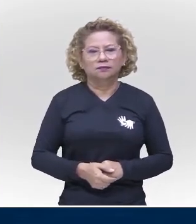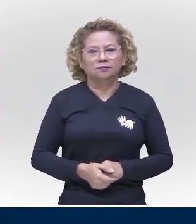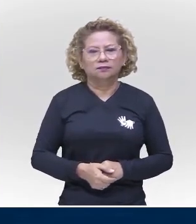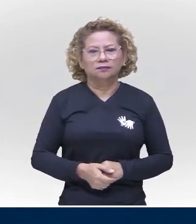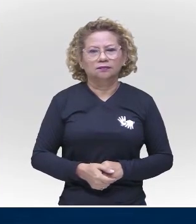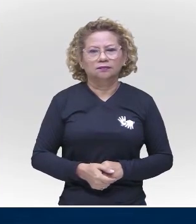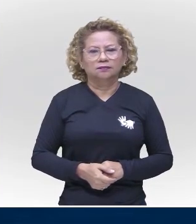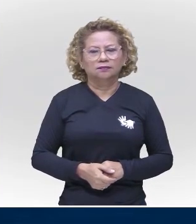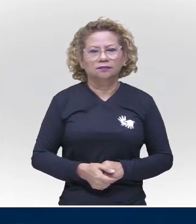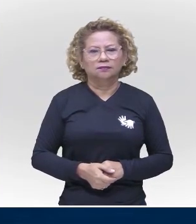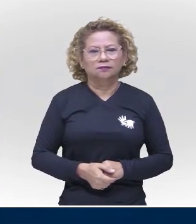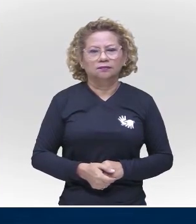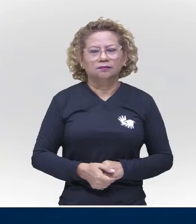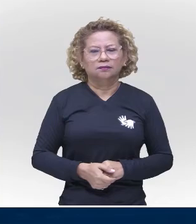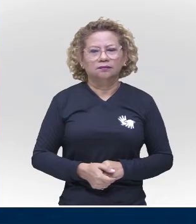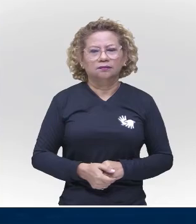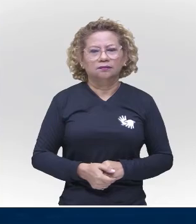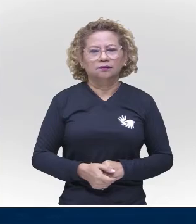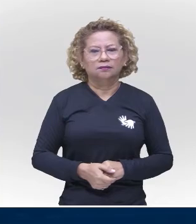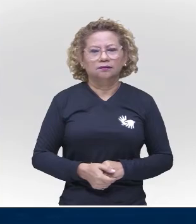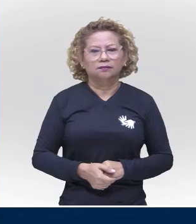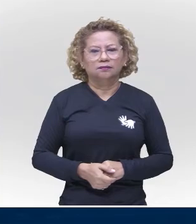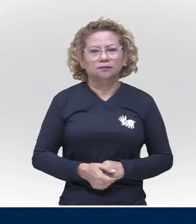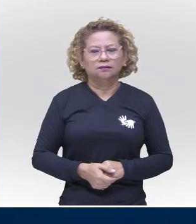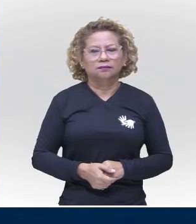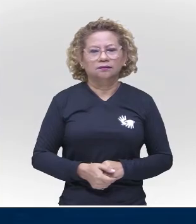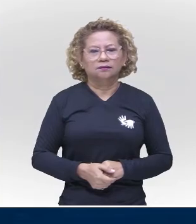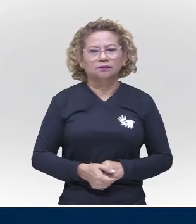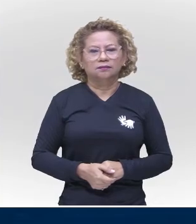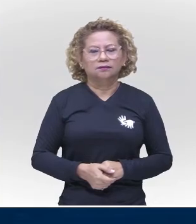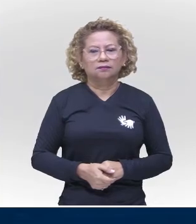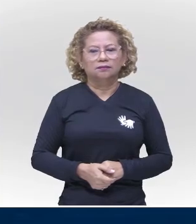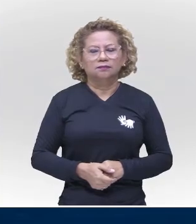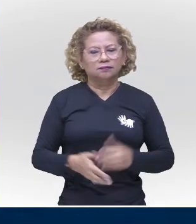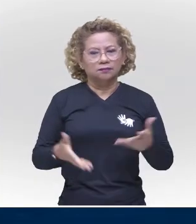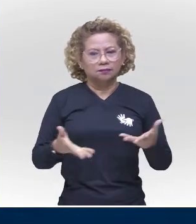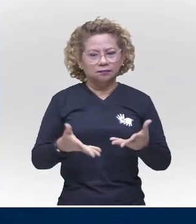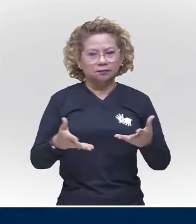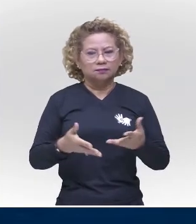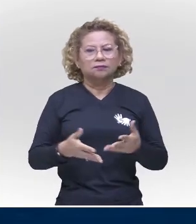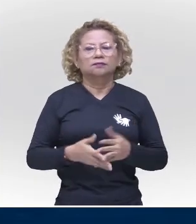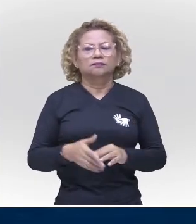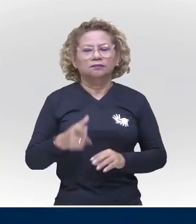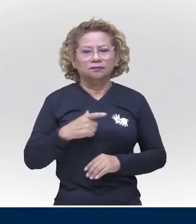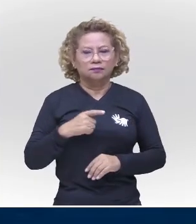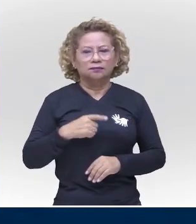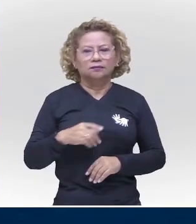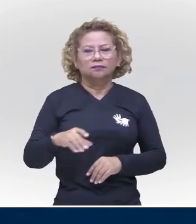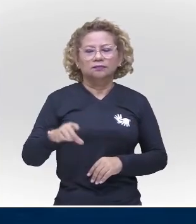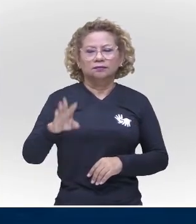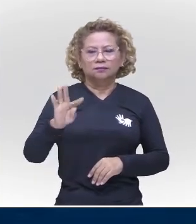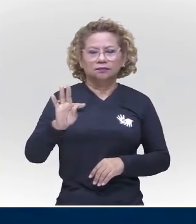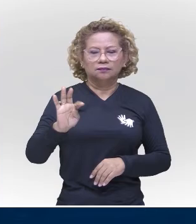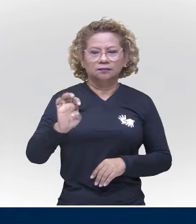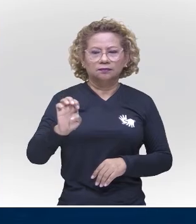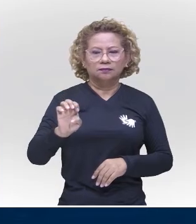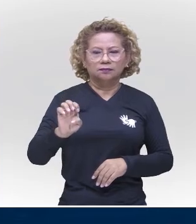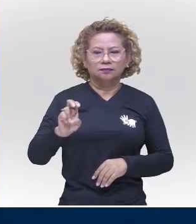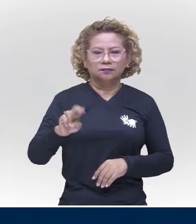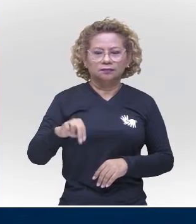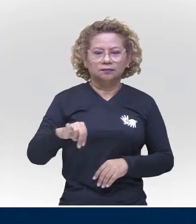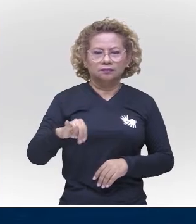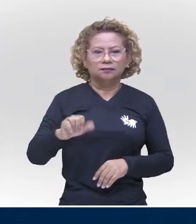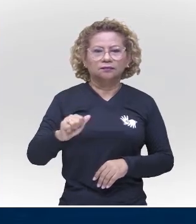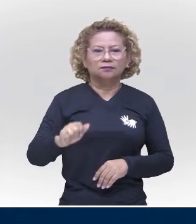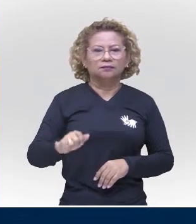Ok? E vamos ao próximo. O próximo que nós temos também muito parecido com o tênis de mesa, só que ele é praticado num espaço